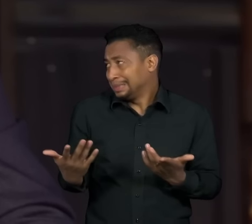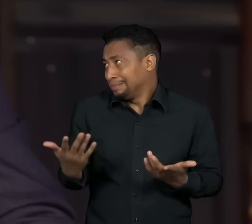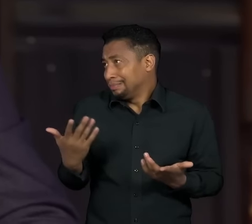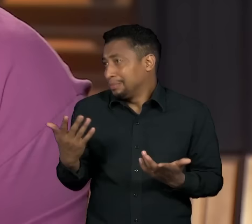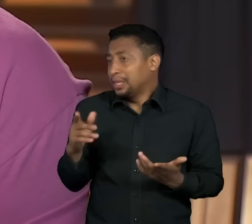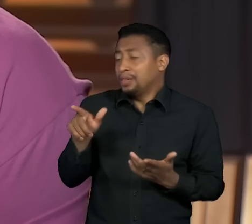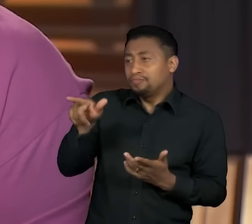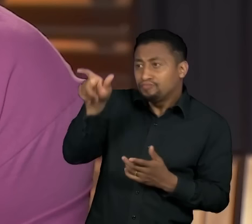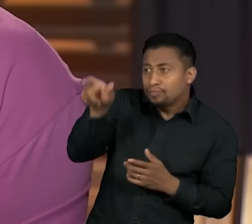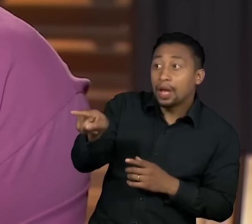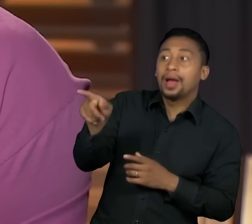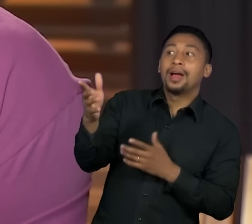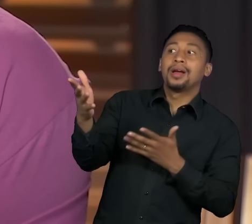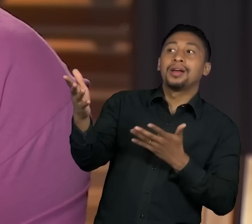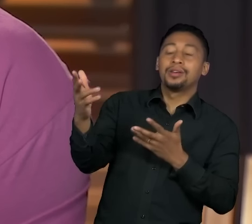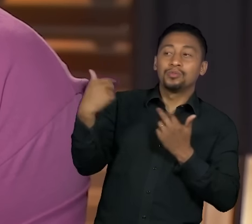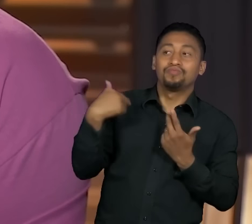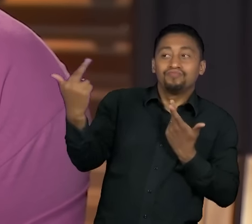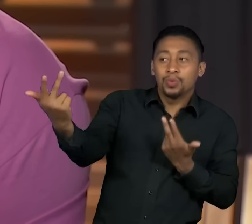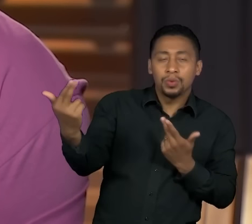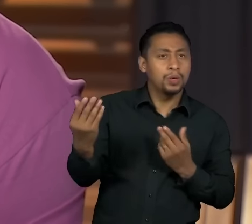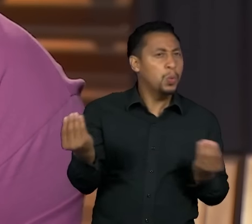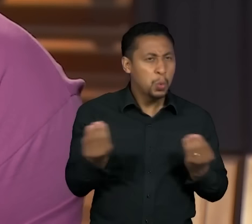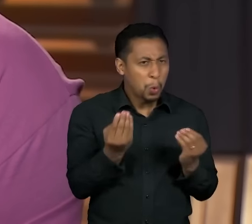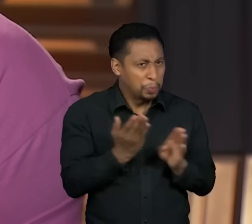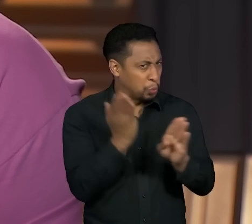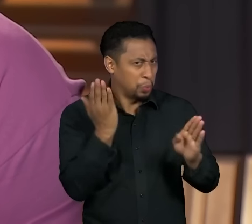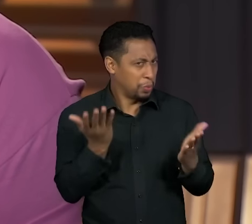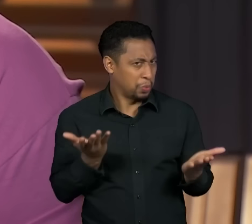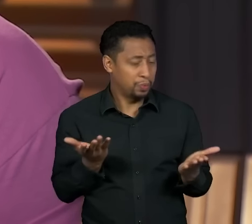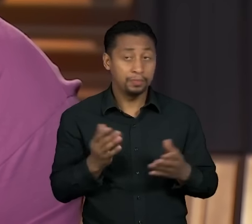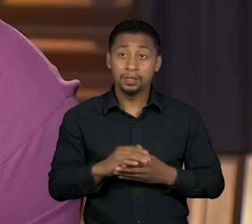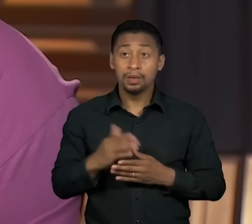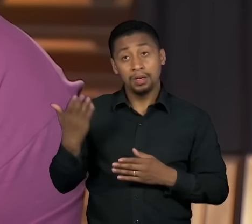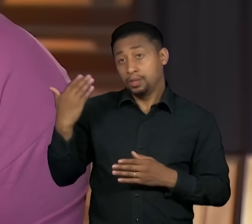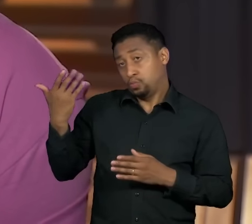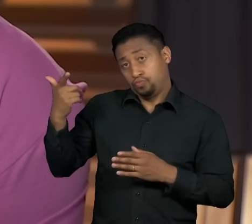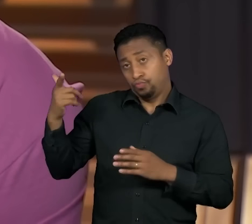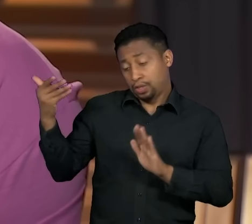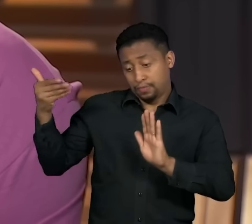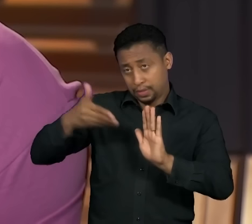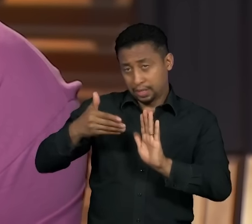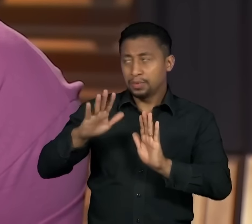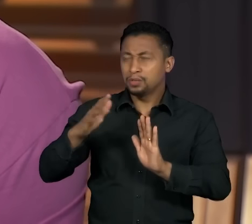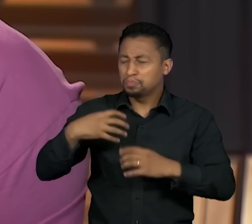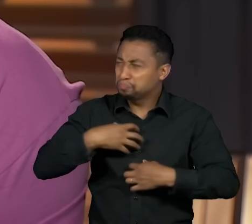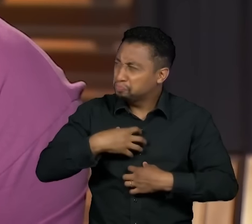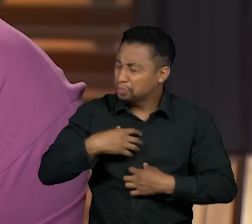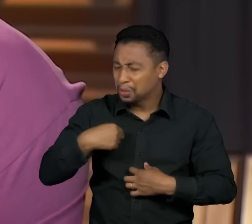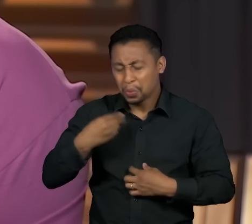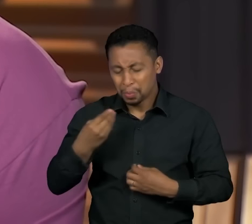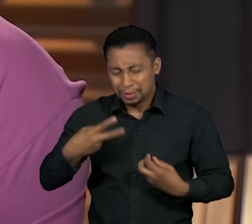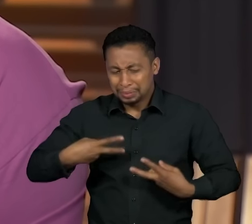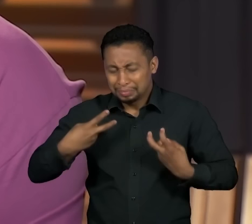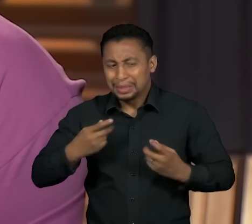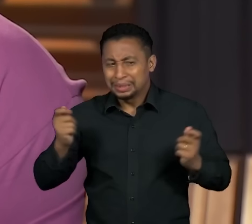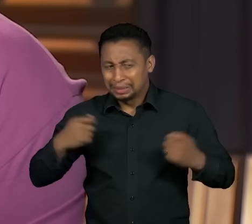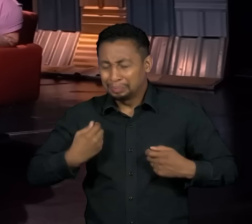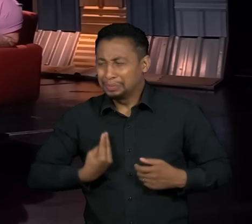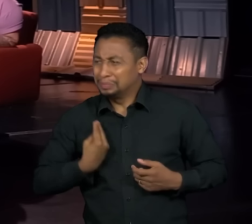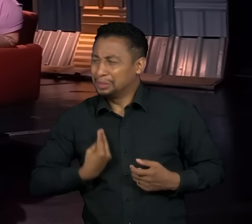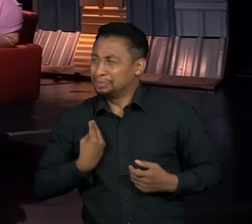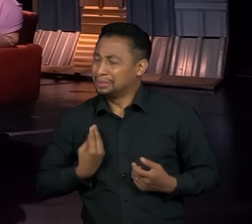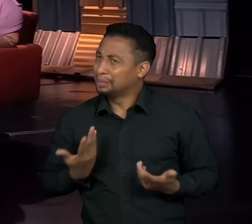descobriu? Percebendo que era uma possibilidade existir dessa maneira no mundo. Sim. Acho que principalmente